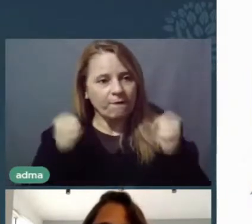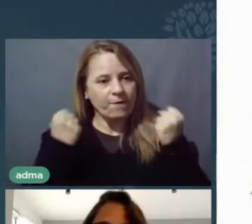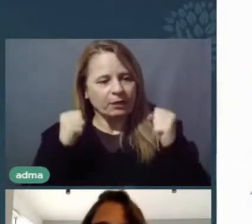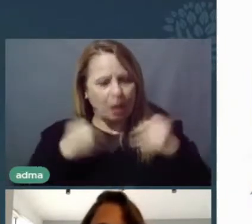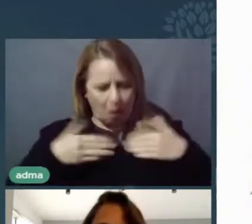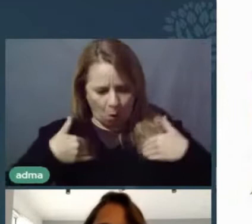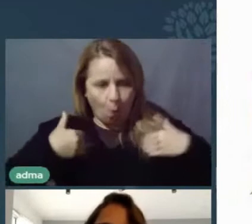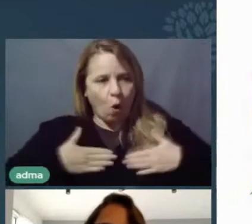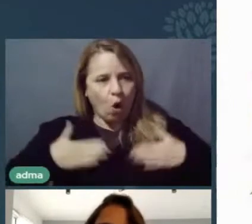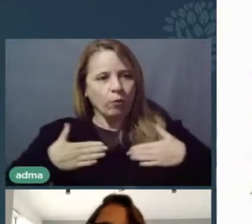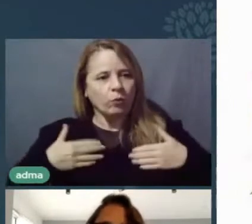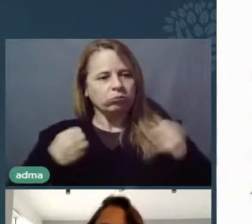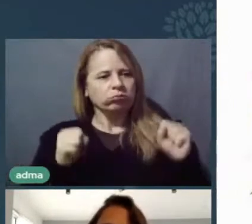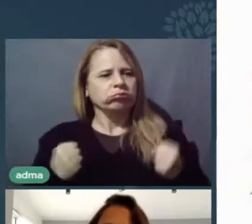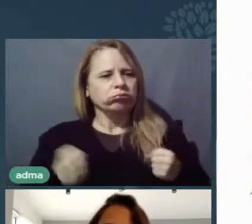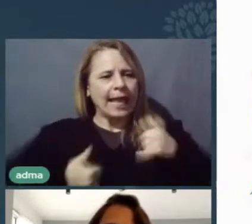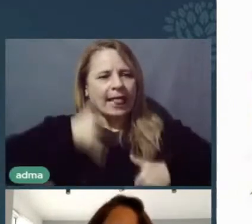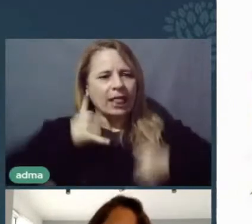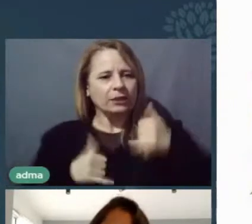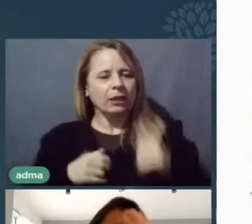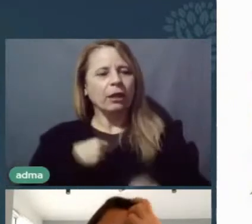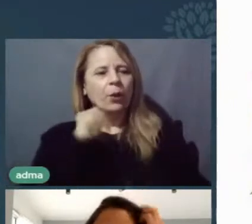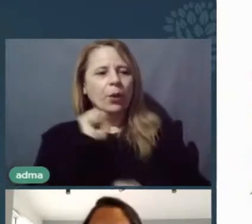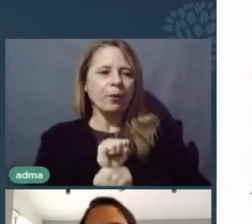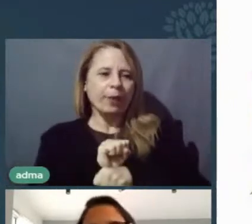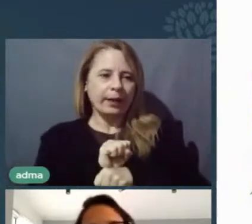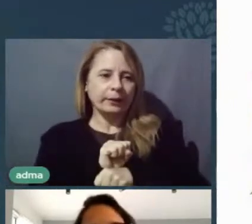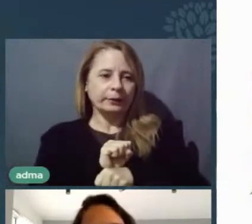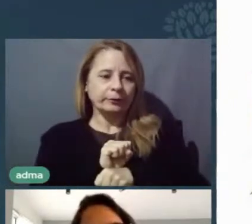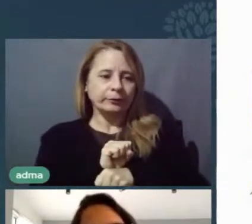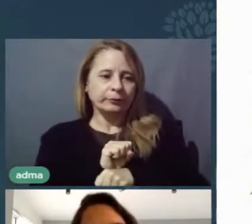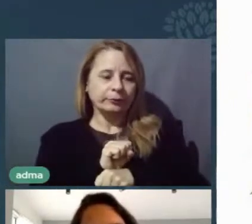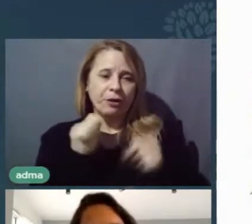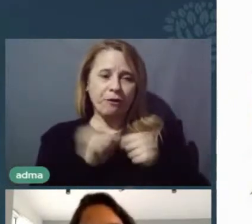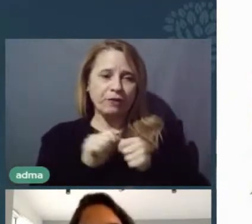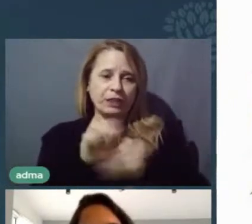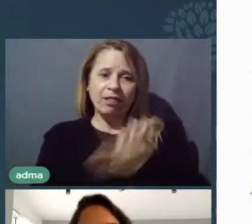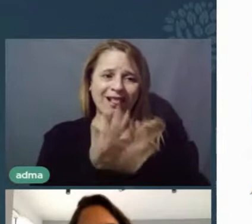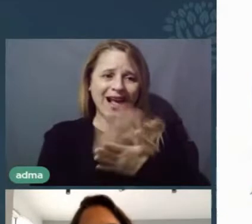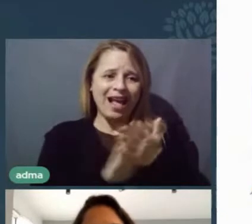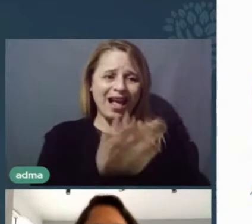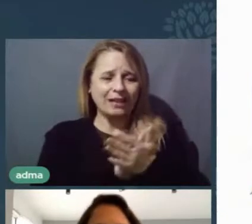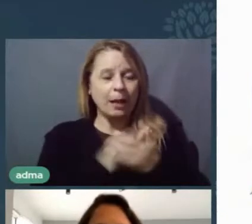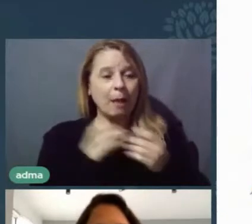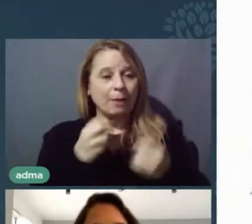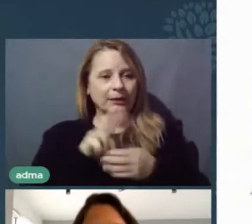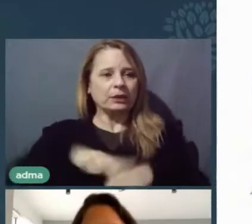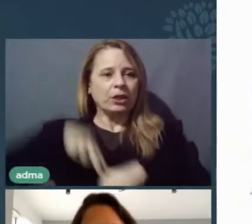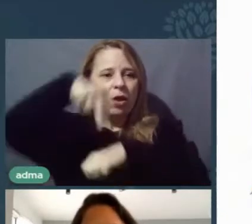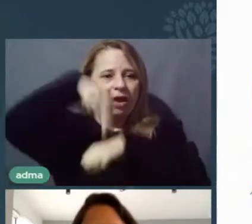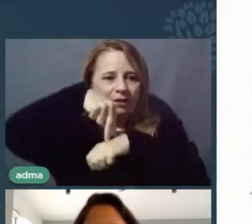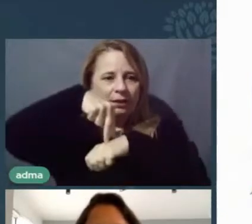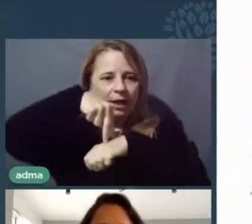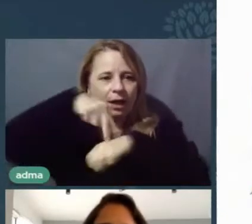corpo que requer gasto energético. Então, eu parada aqui, eu não estou fazendo nada de atividade física. Mas se eu levantar, subir e